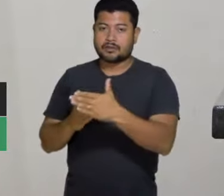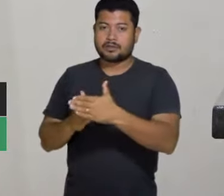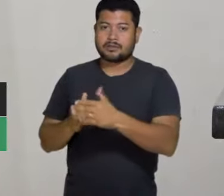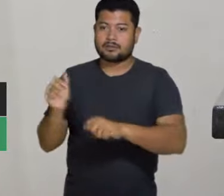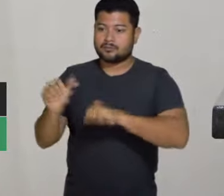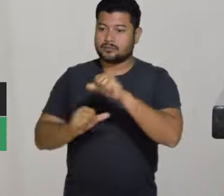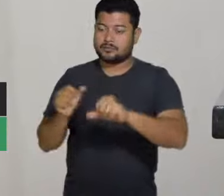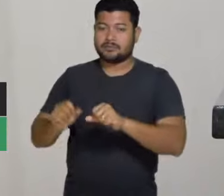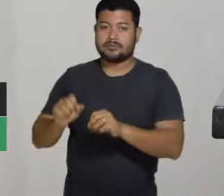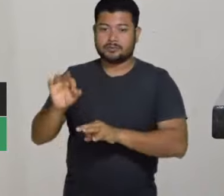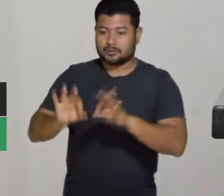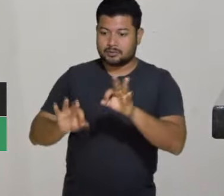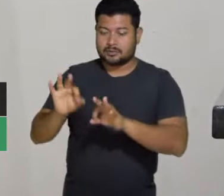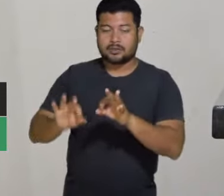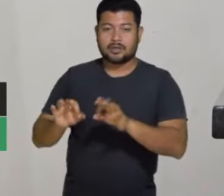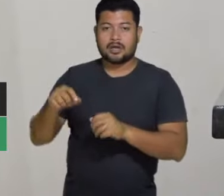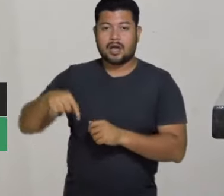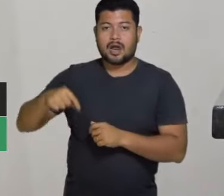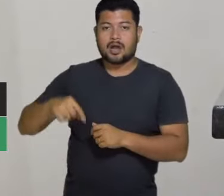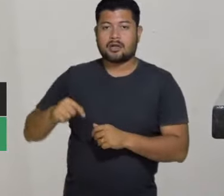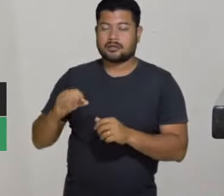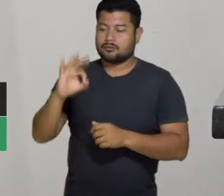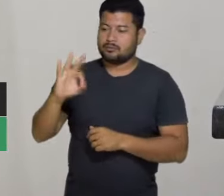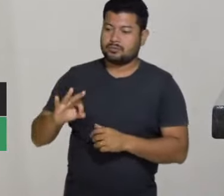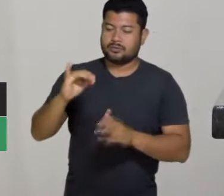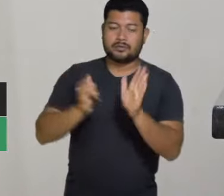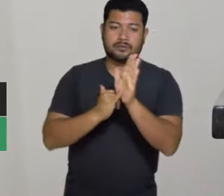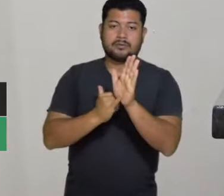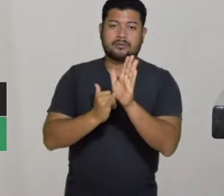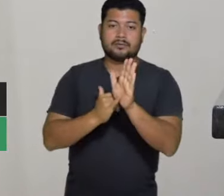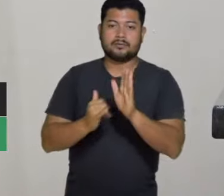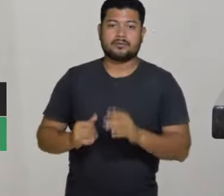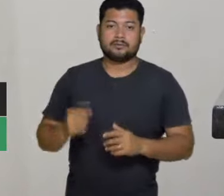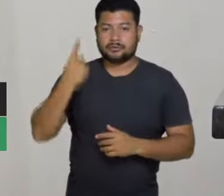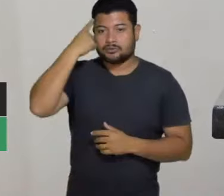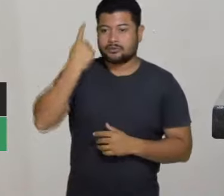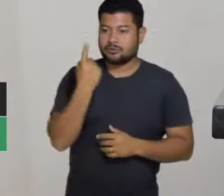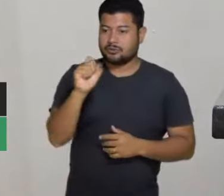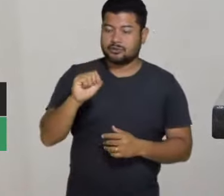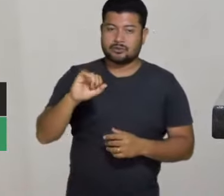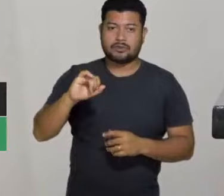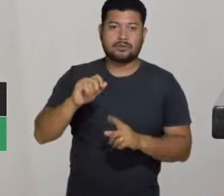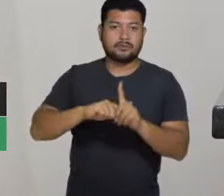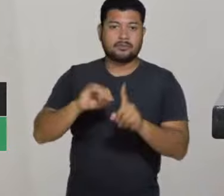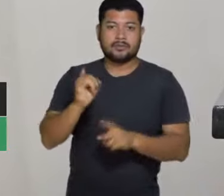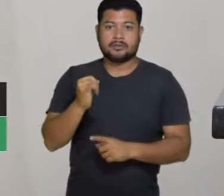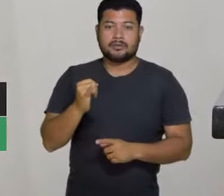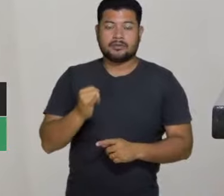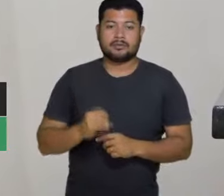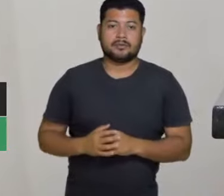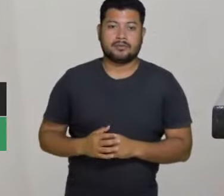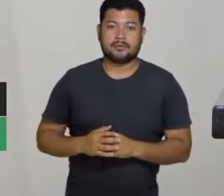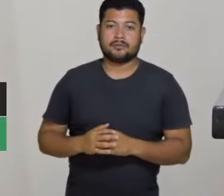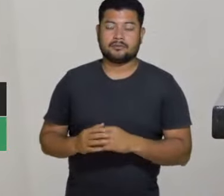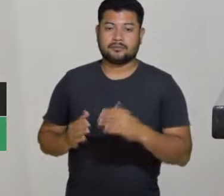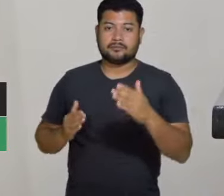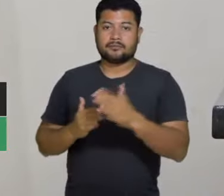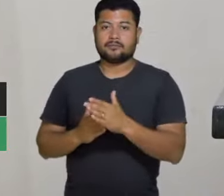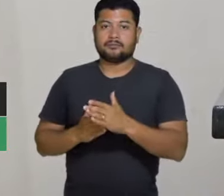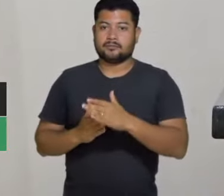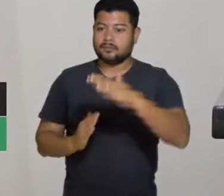tributos aqui em Santa Catarina. Nós protocolamos, dia 18 de janeiro, um projeto que estabelece limite para reajuste dos tributos baseado no